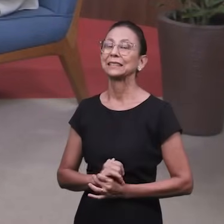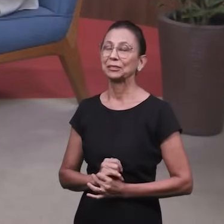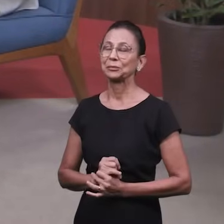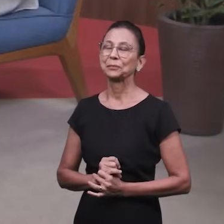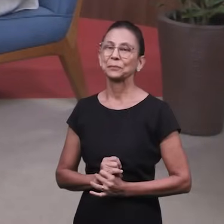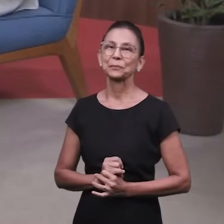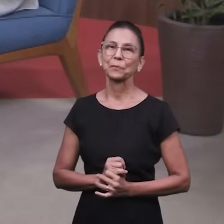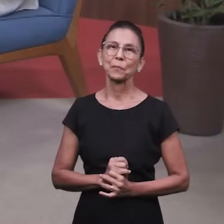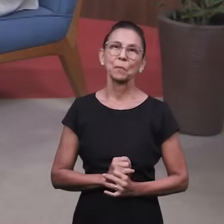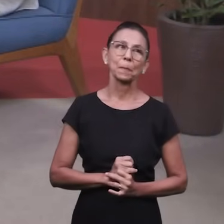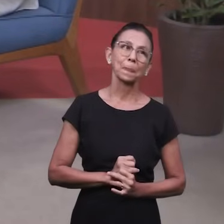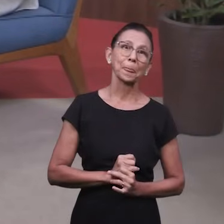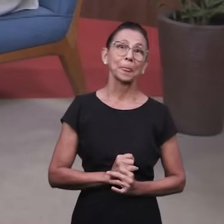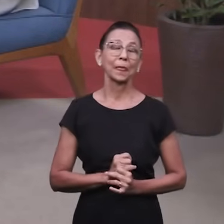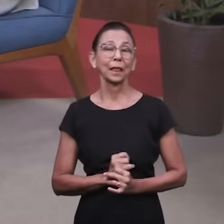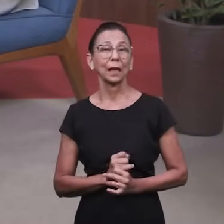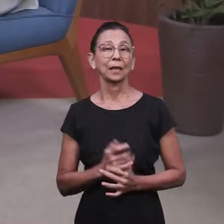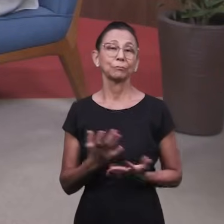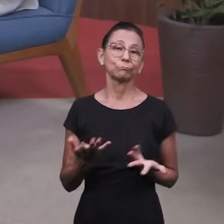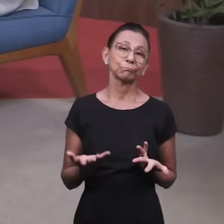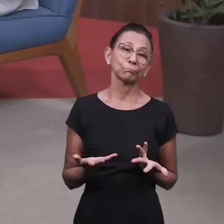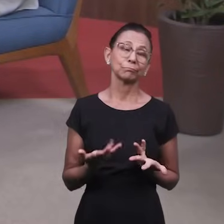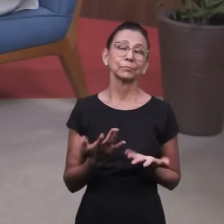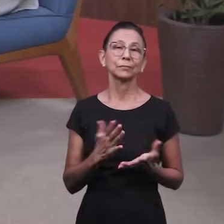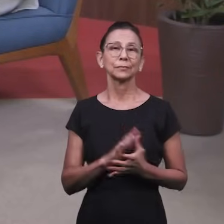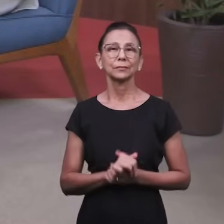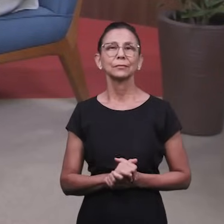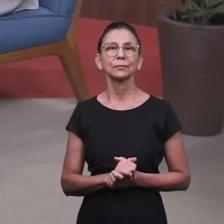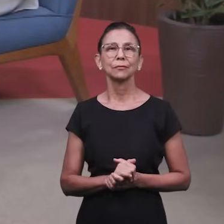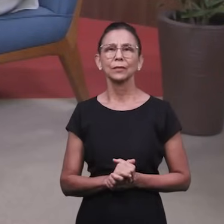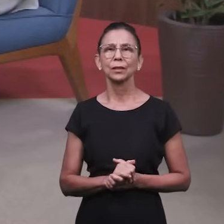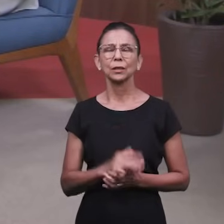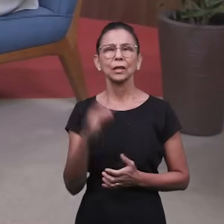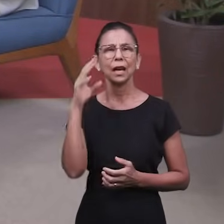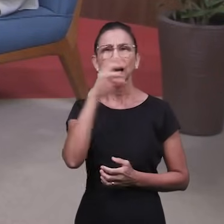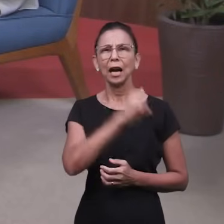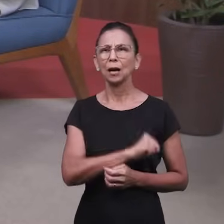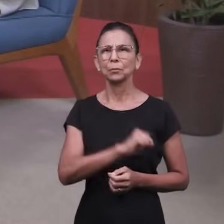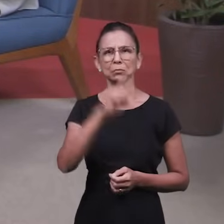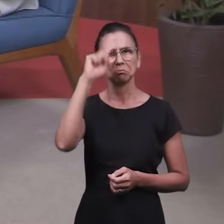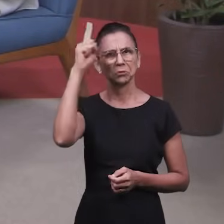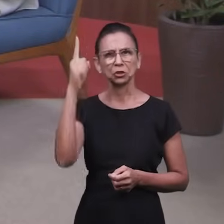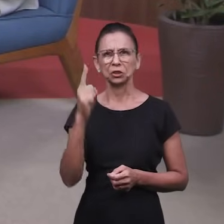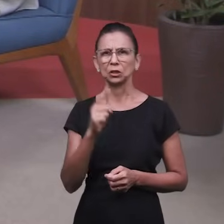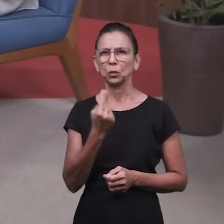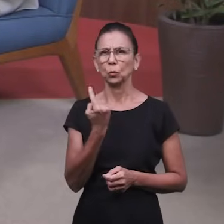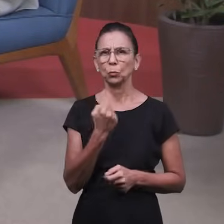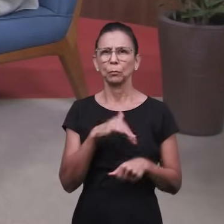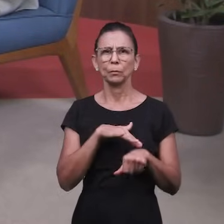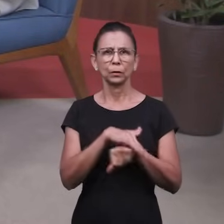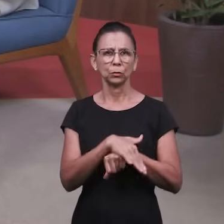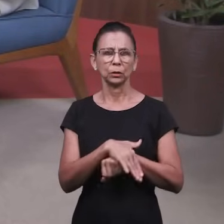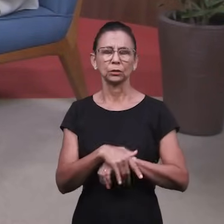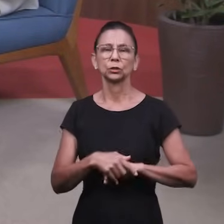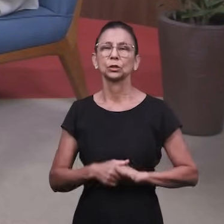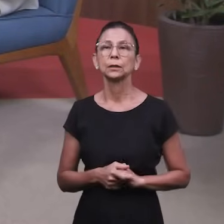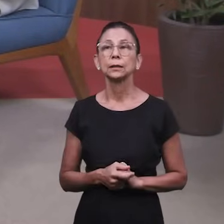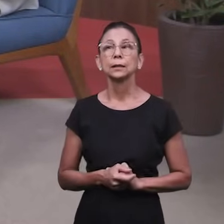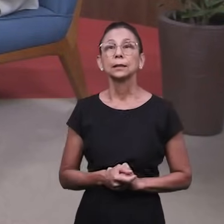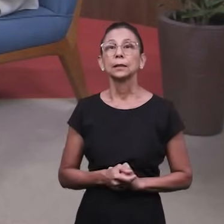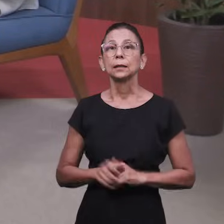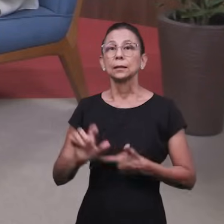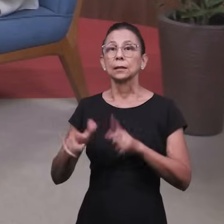e que normalmente, num dia ou numa noite, tudo isso se encerra. Em Israel,